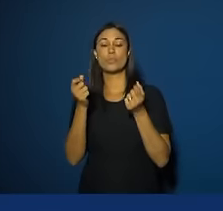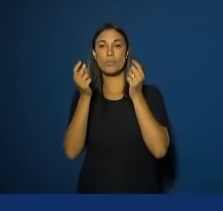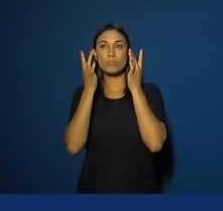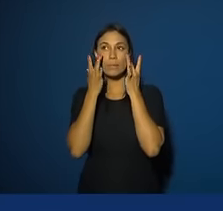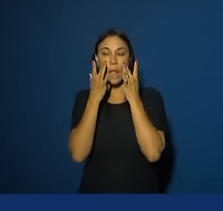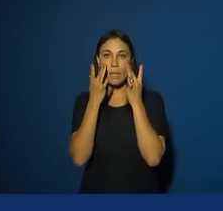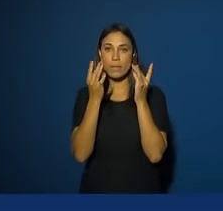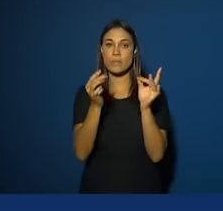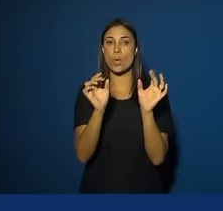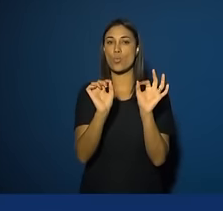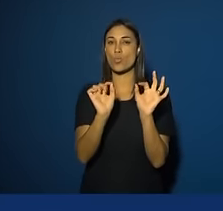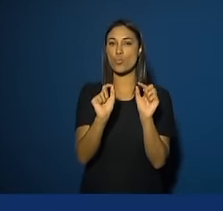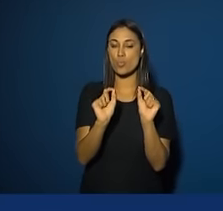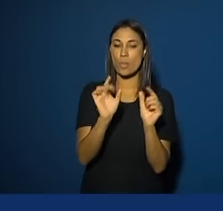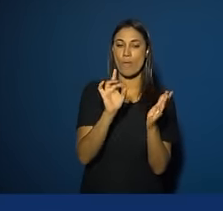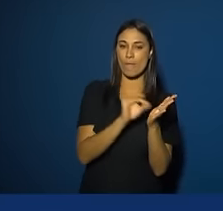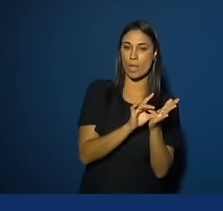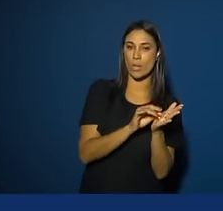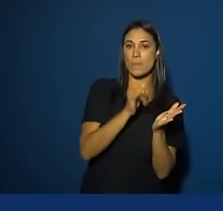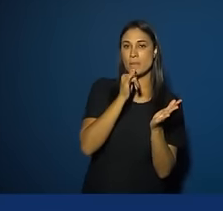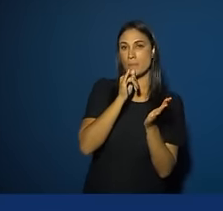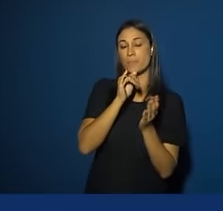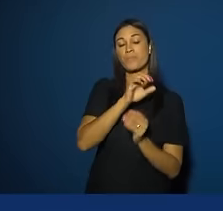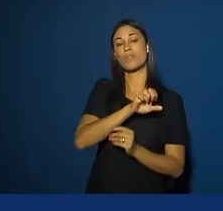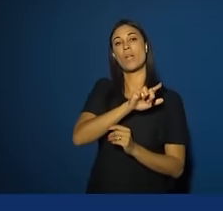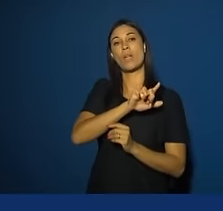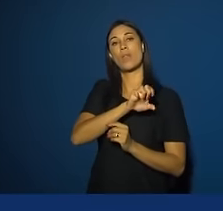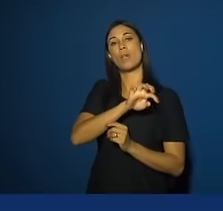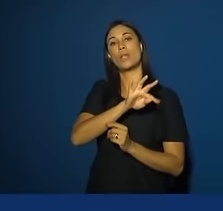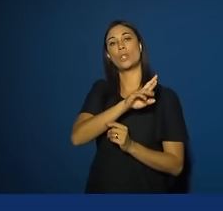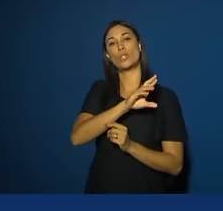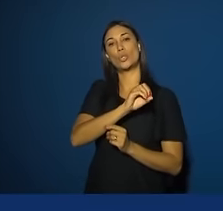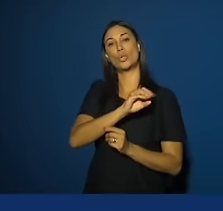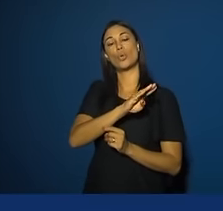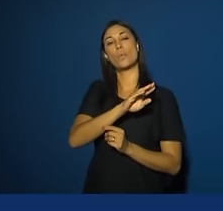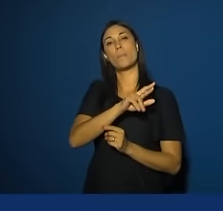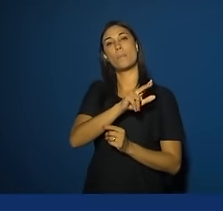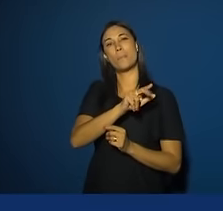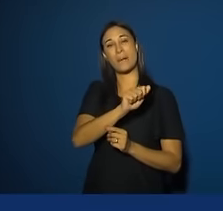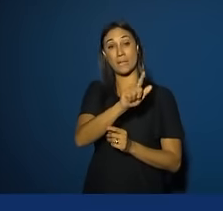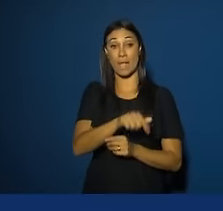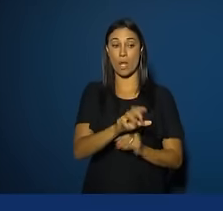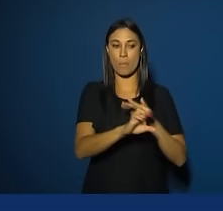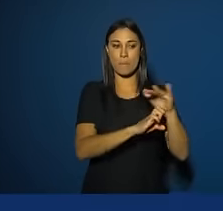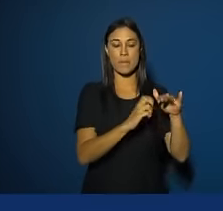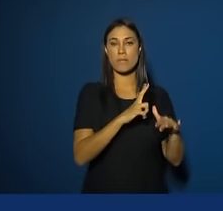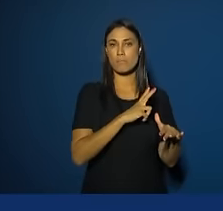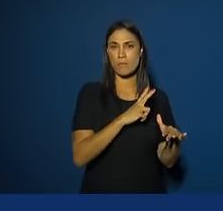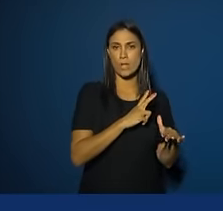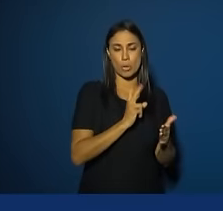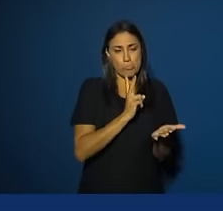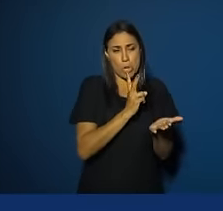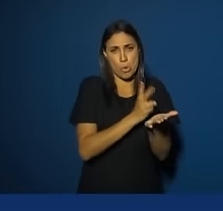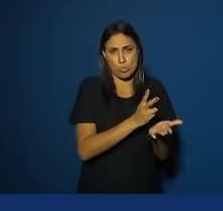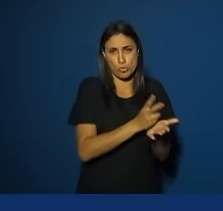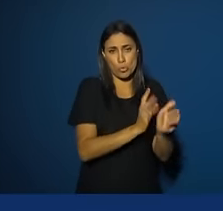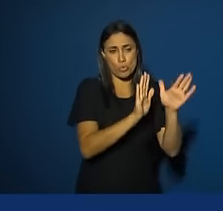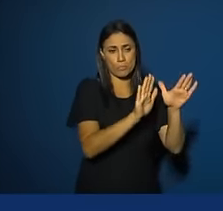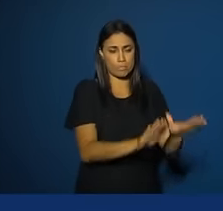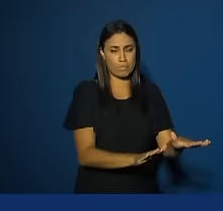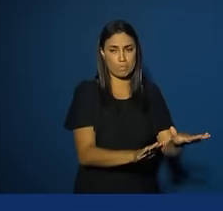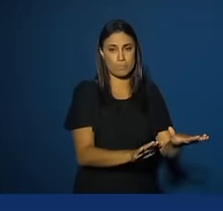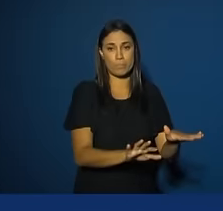Eh o fato é a Eletrobras se tornou uma empresa privada continuou uma empresa privada